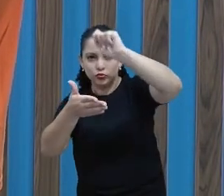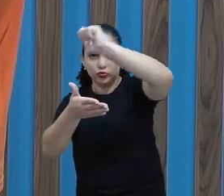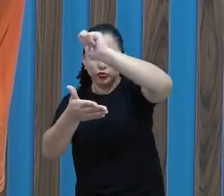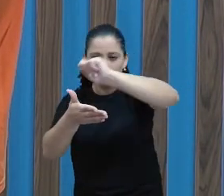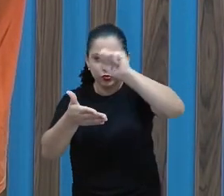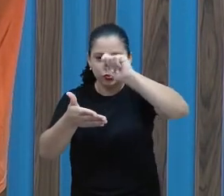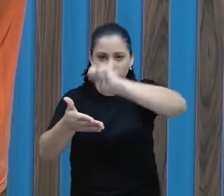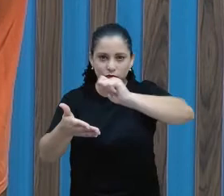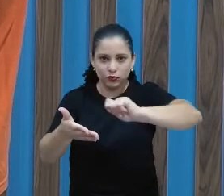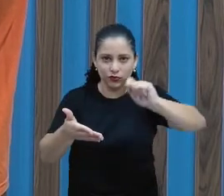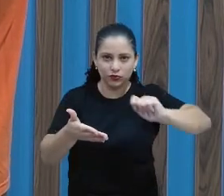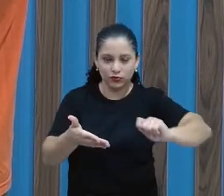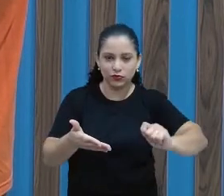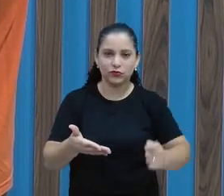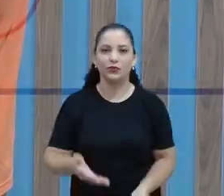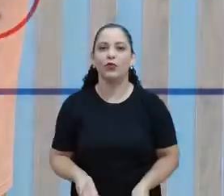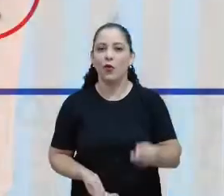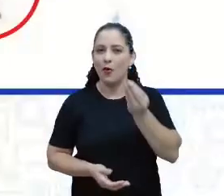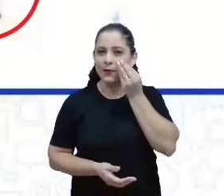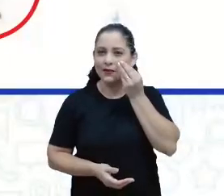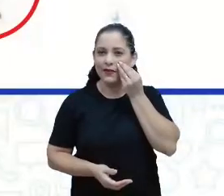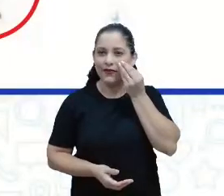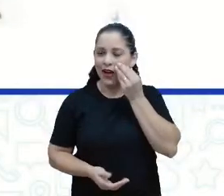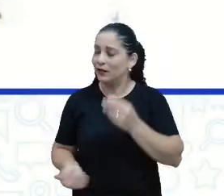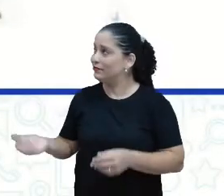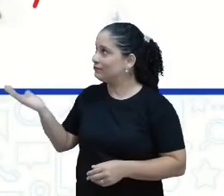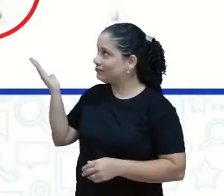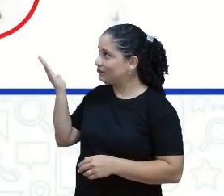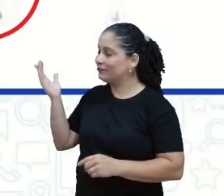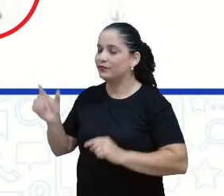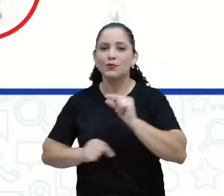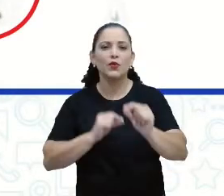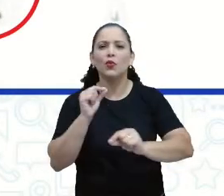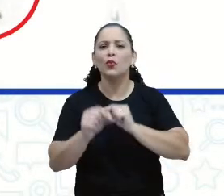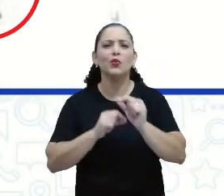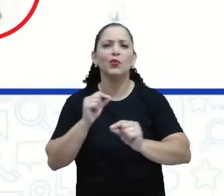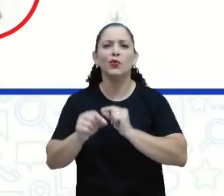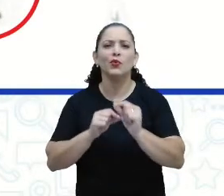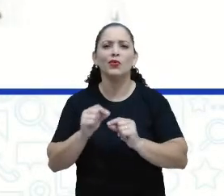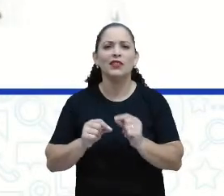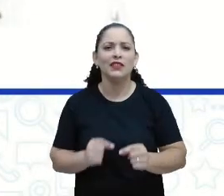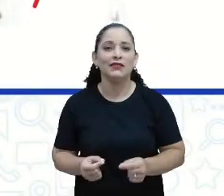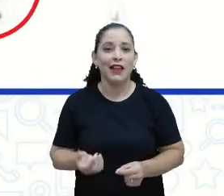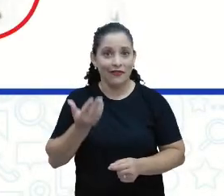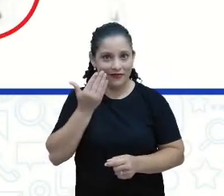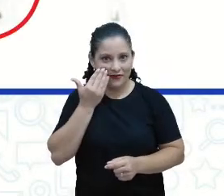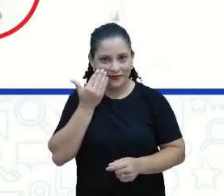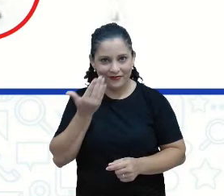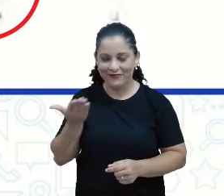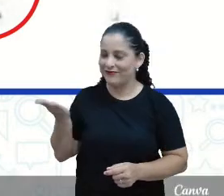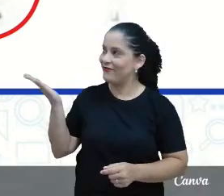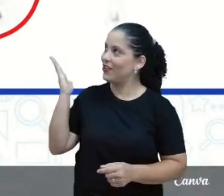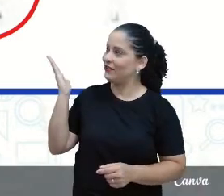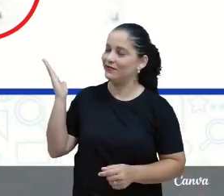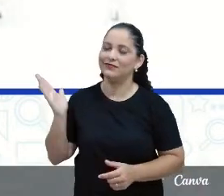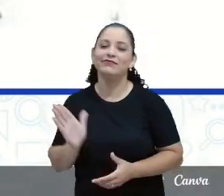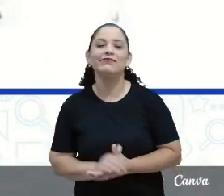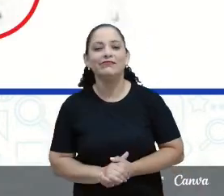você pode notar aí e observar o que é que a gente está vendo em relação a essas imagens que estão